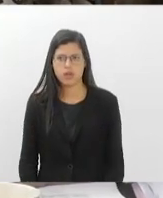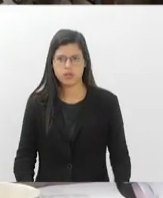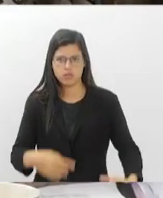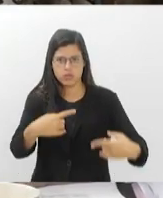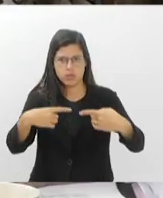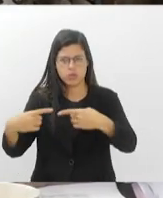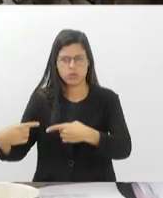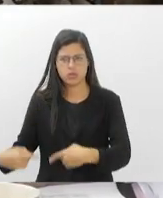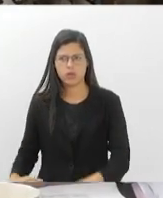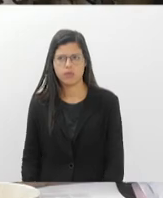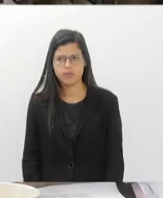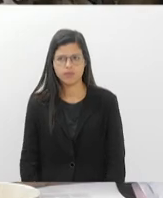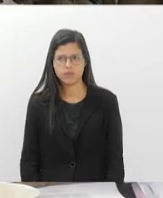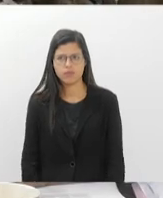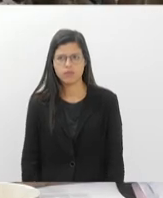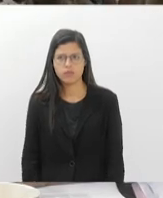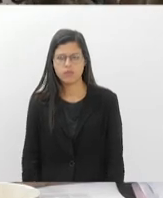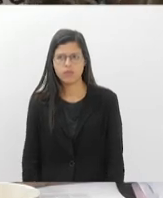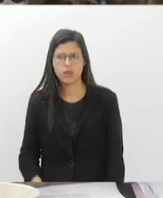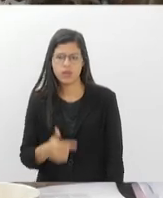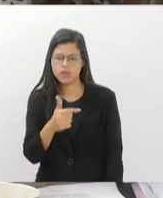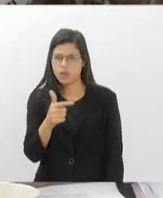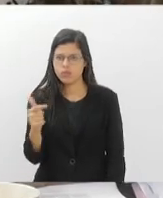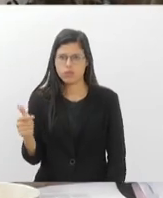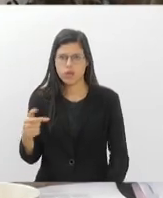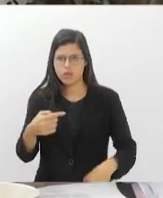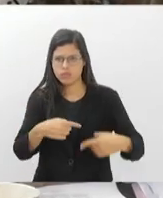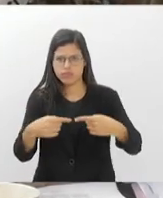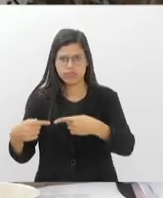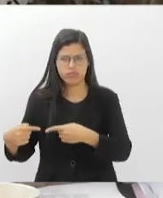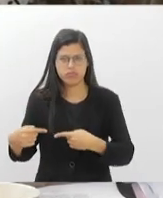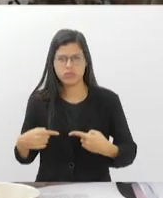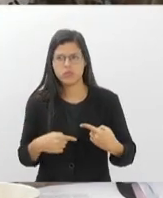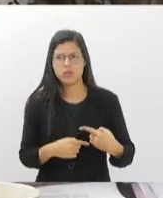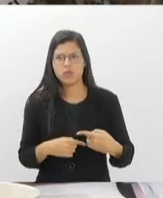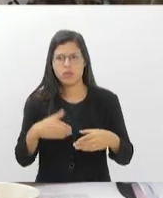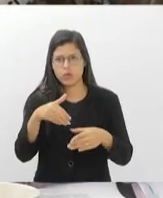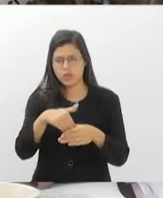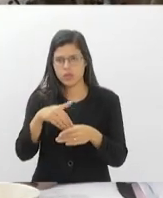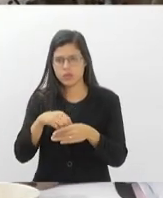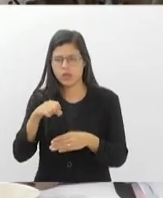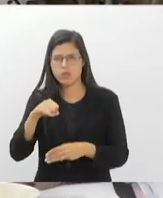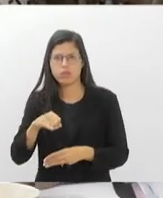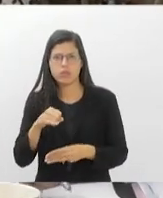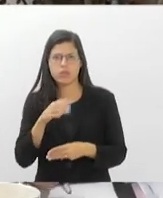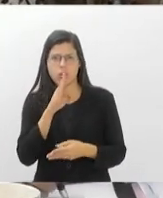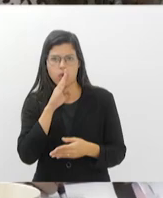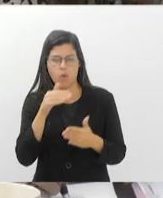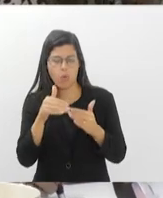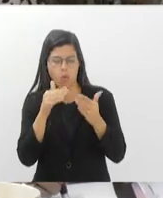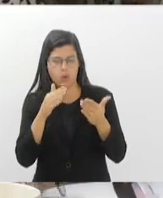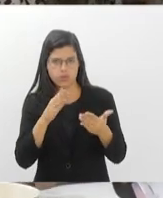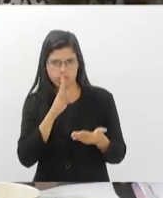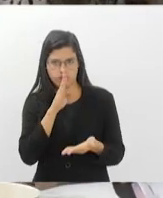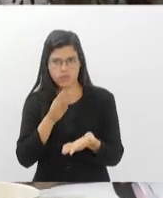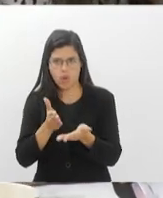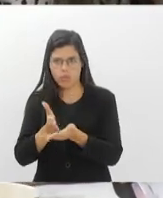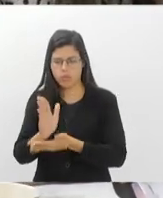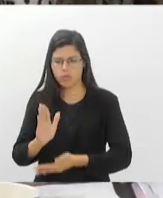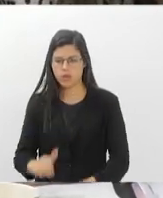discussão. Não havendo quem queira discutir, em votação, os senhores que aprovam permaneçam como estão.